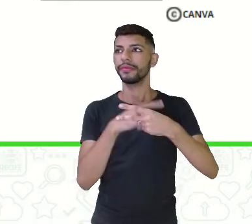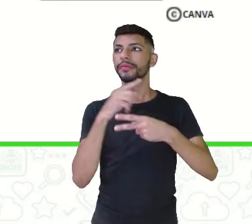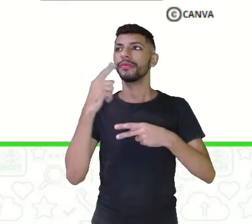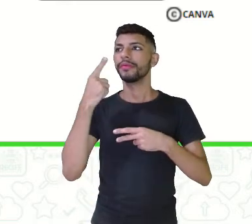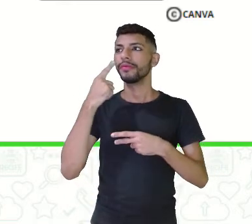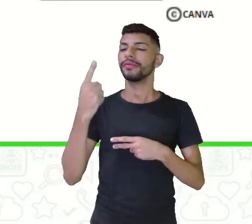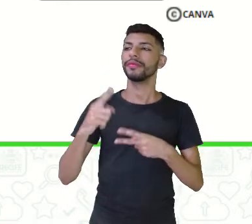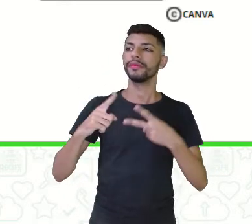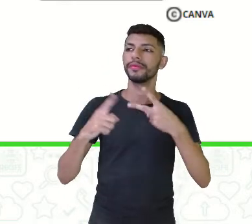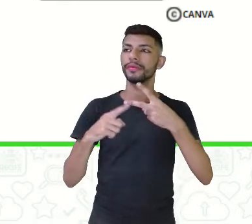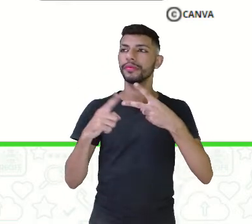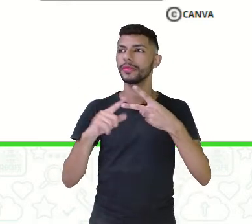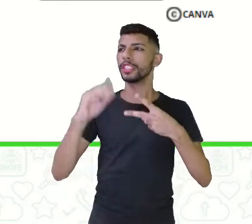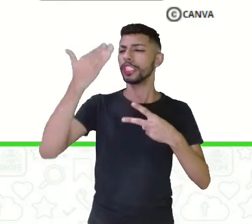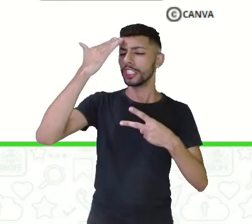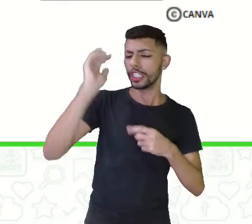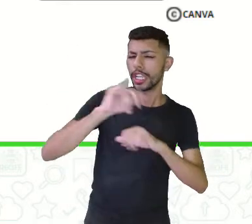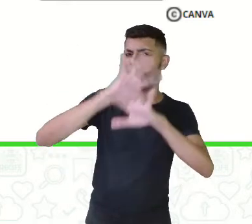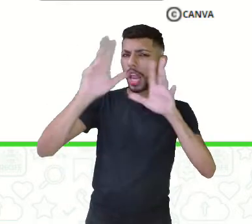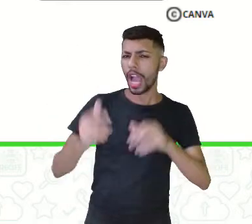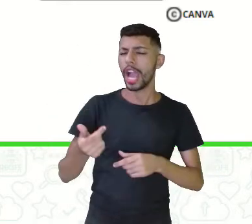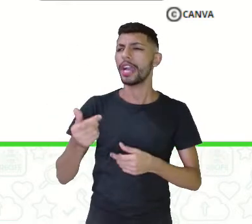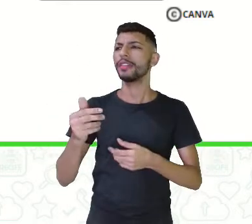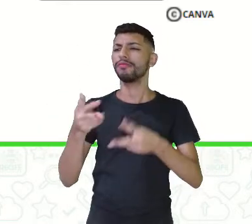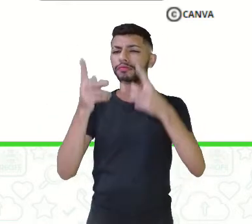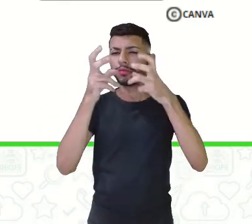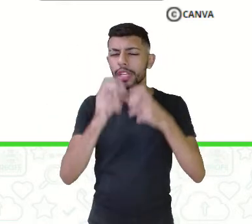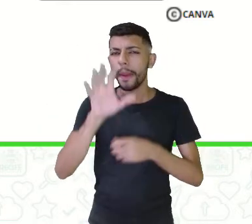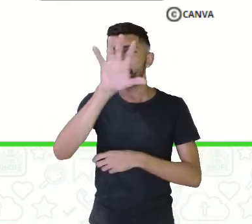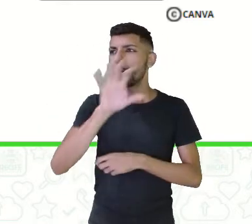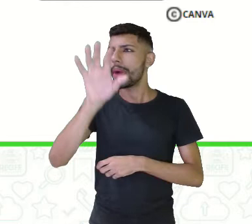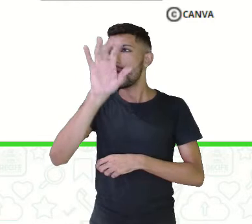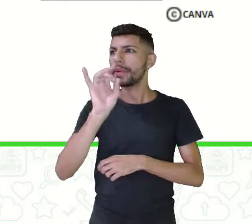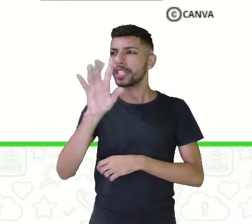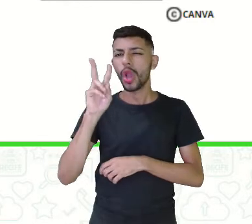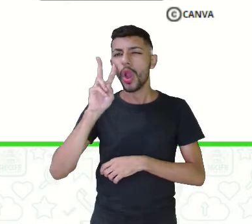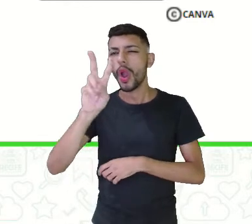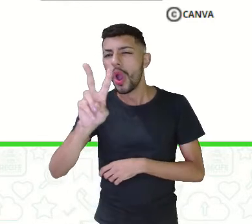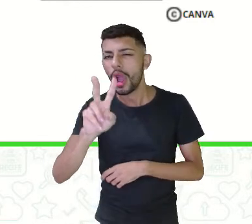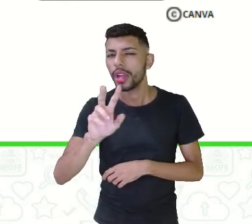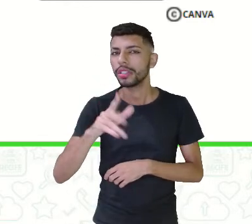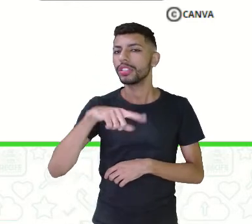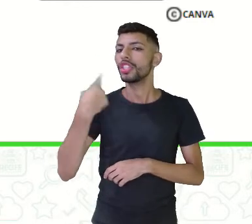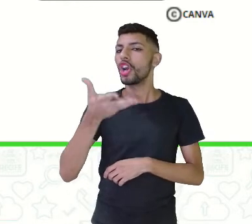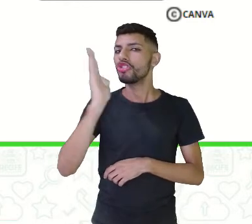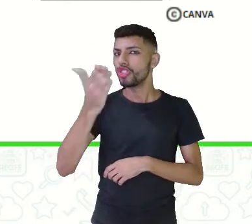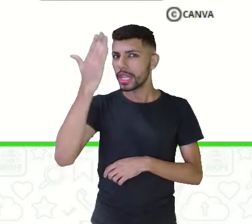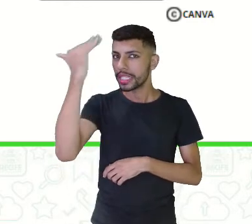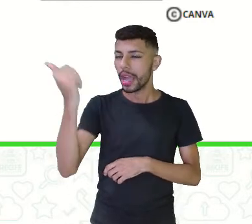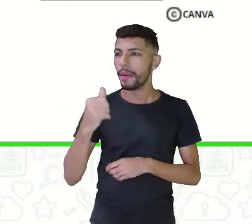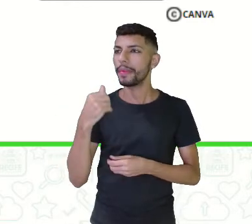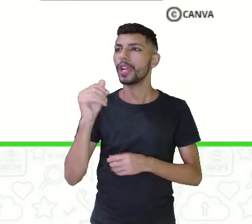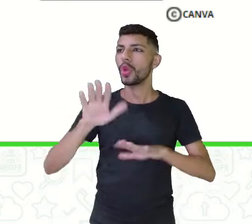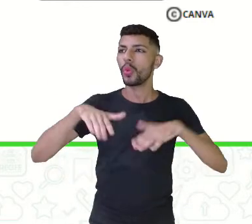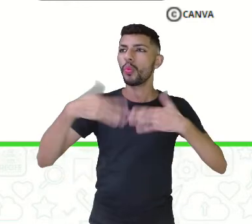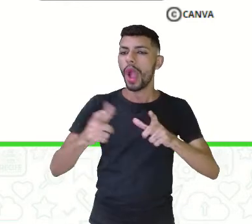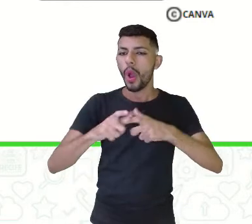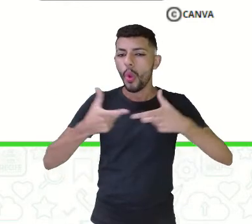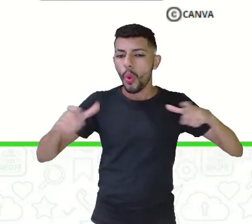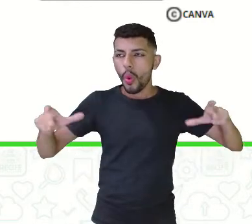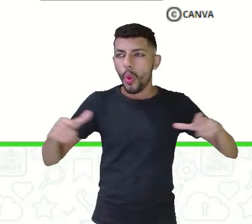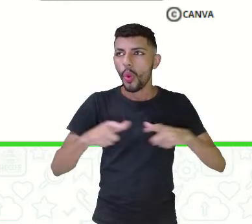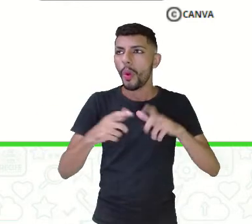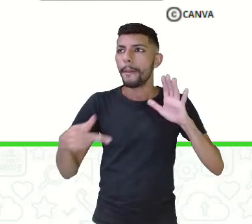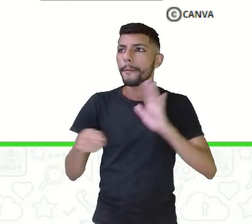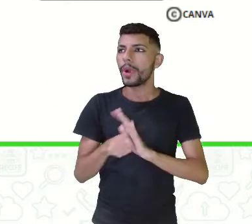sua representação real, com um simples olhar, podemos saber qual a proporção do mapa